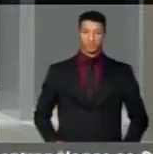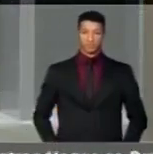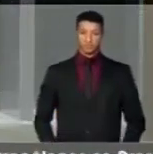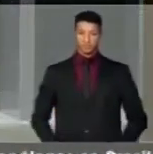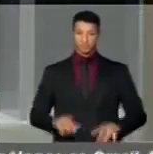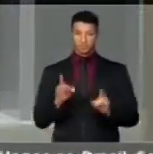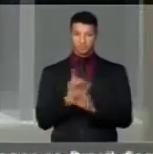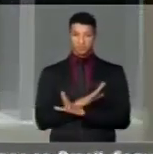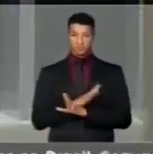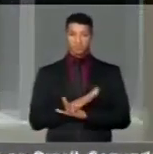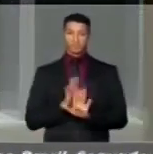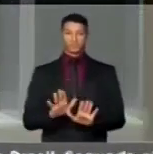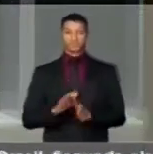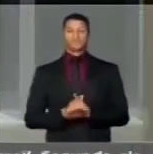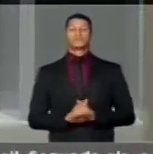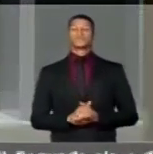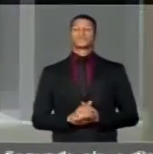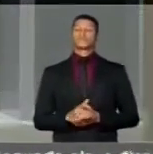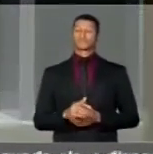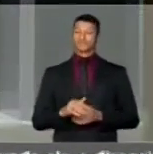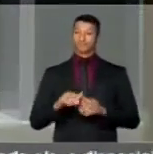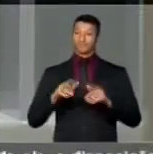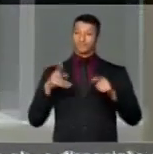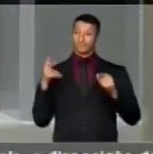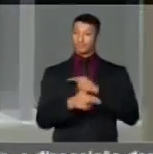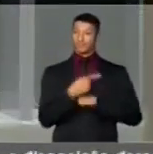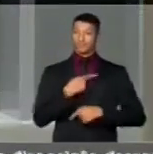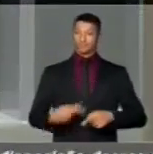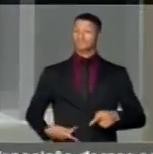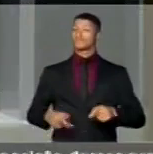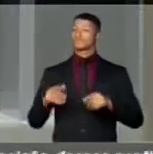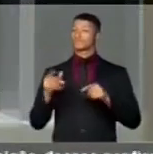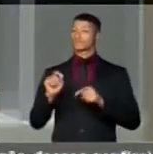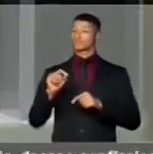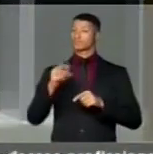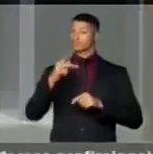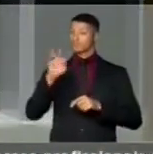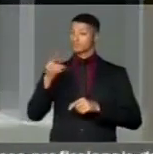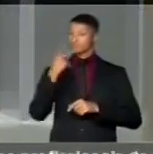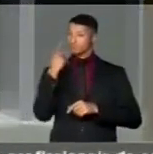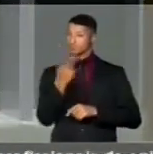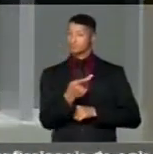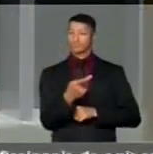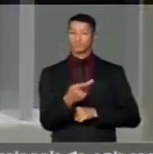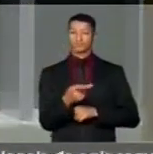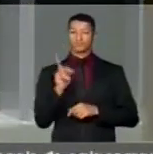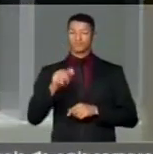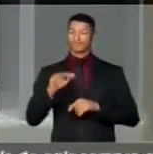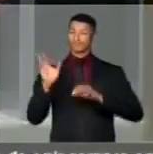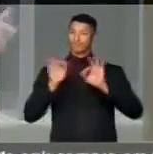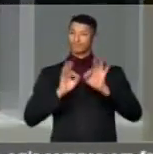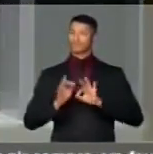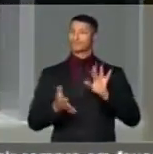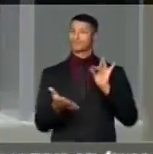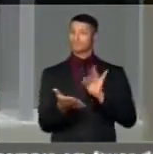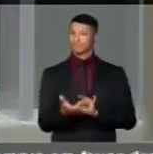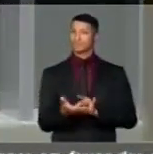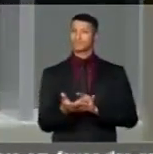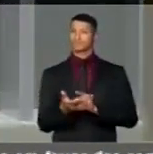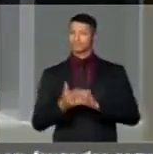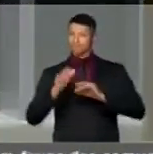Para concluir, o impeachment, ao contrário do que o PT diz, é um instrumento legítimo